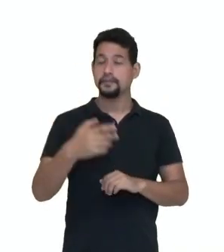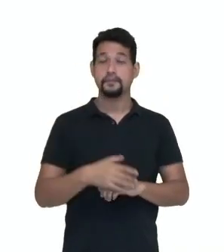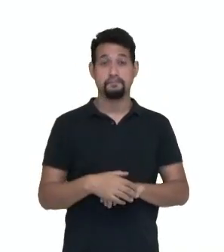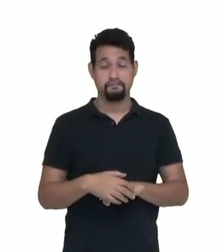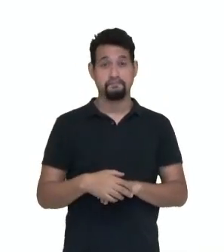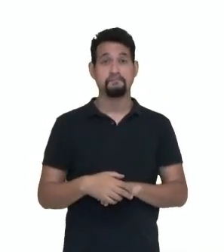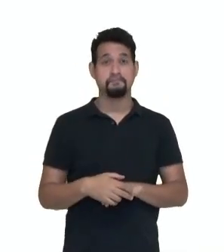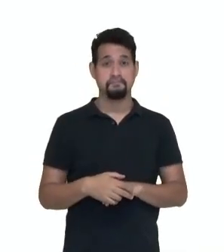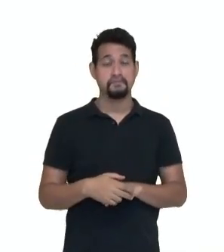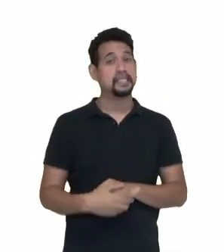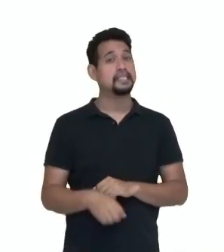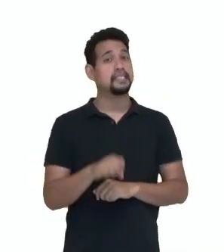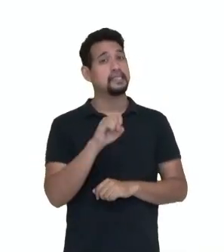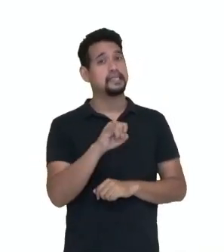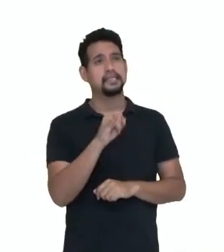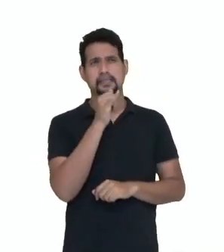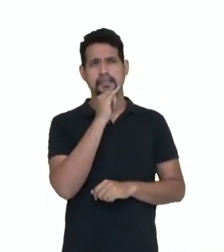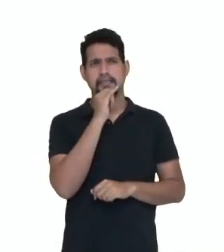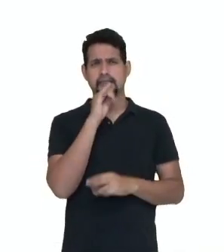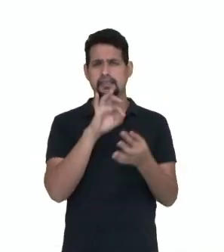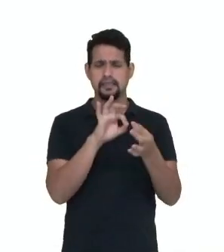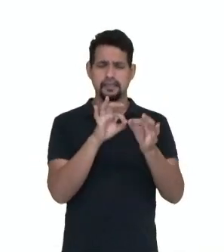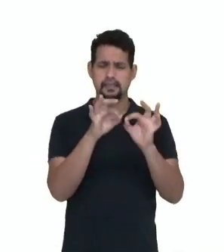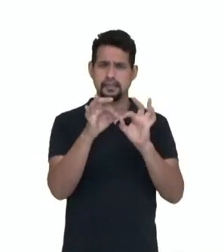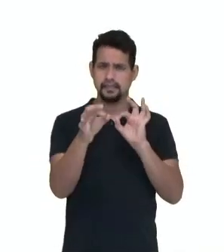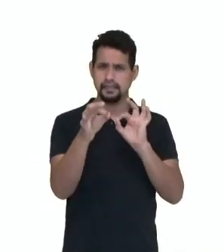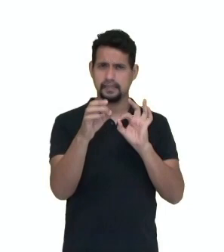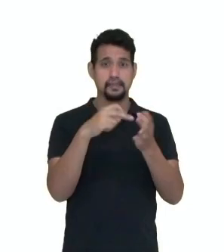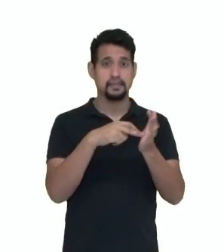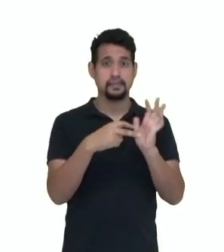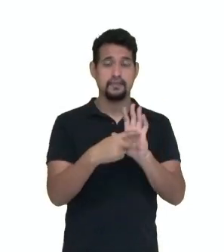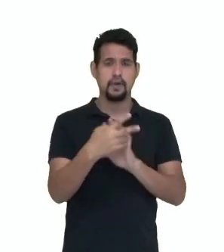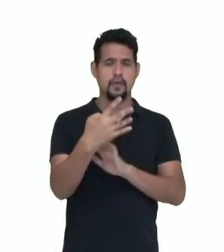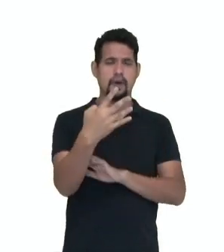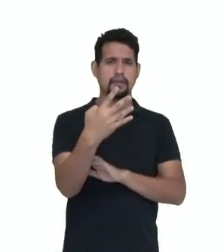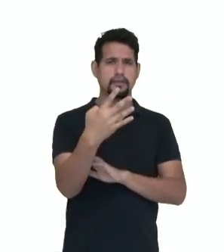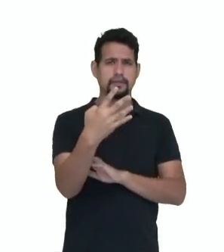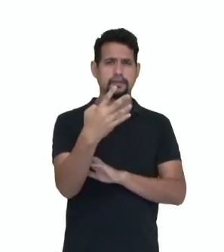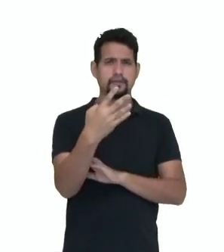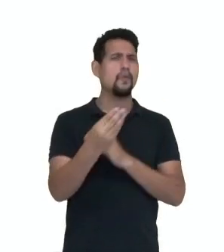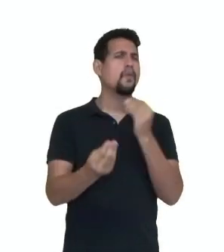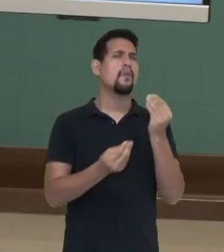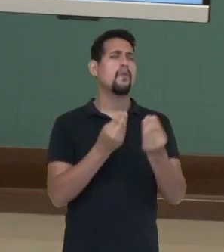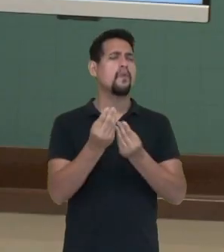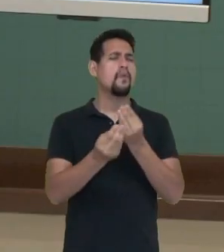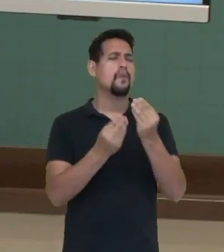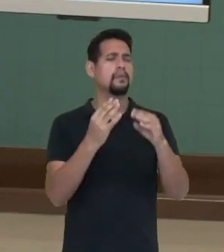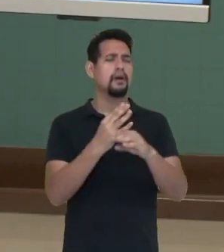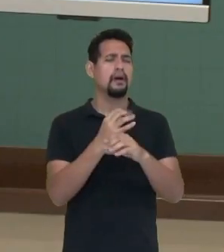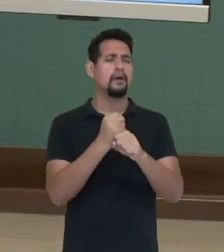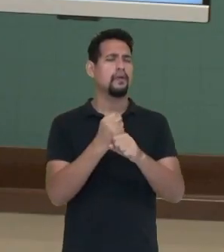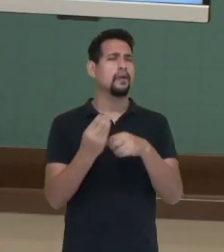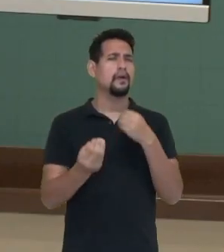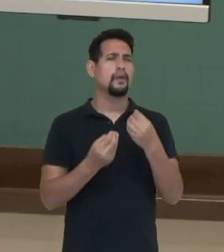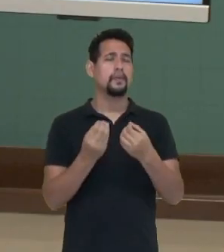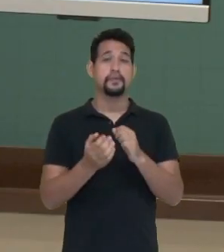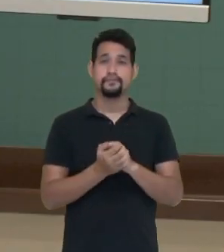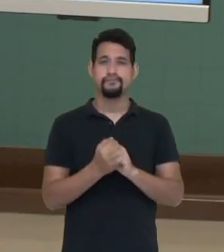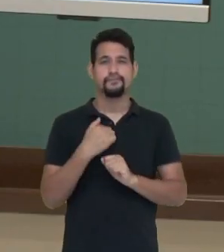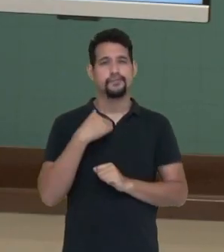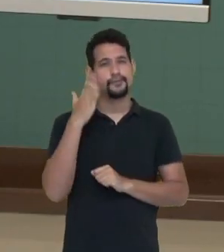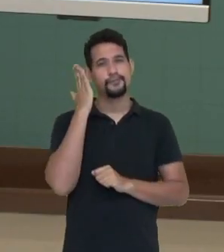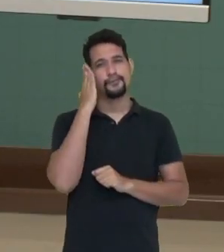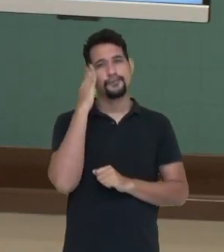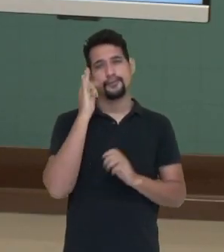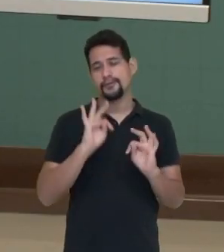Então, se, por exemplo, a medida do ladinho desse quadrado for 4, né, como que eu calculo a área dele? Eu sei que todos os ladinhos